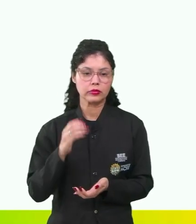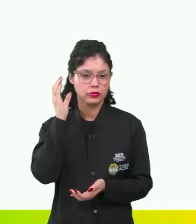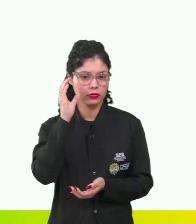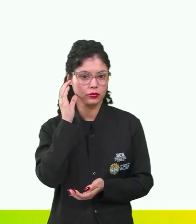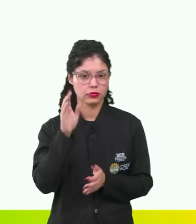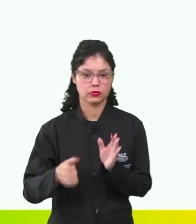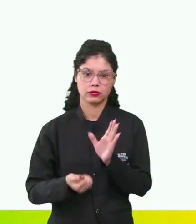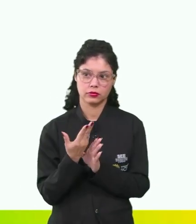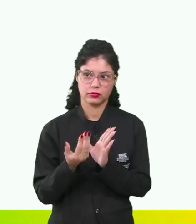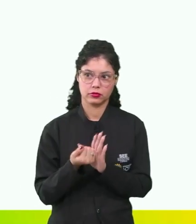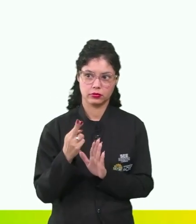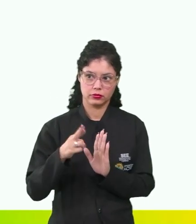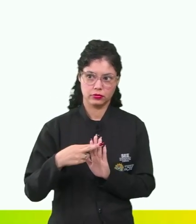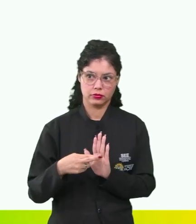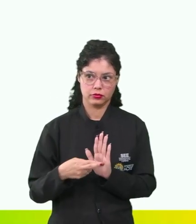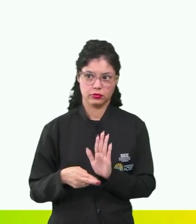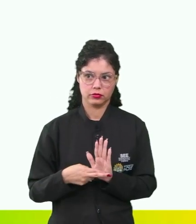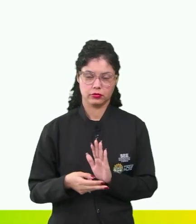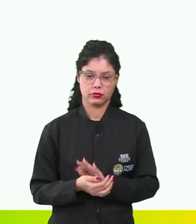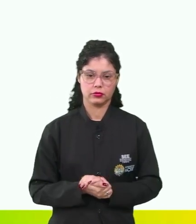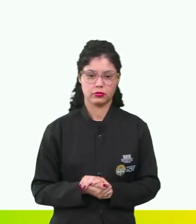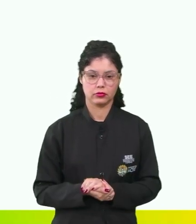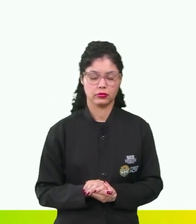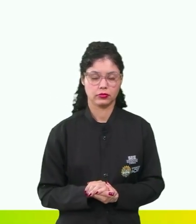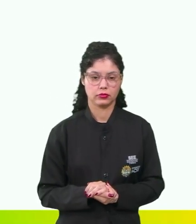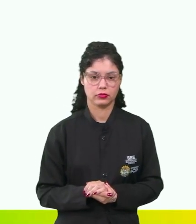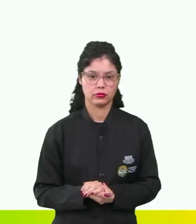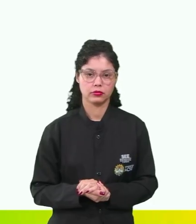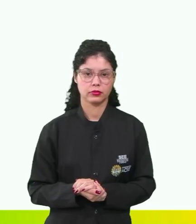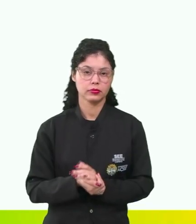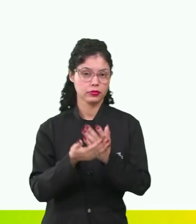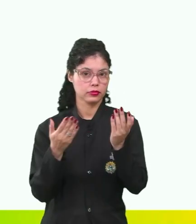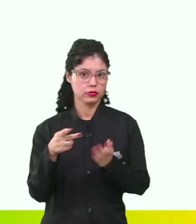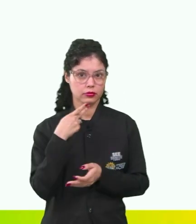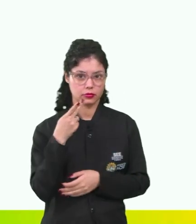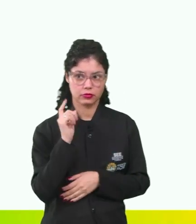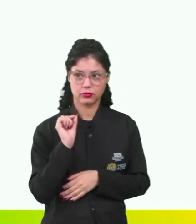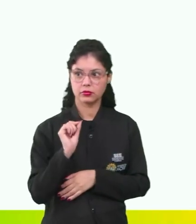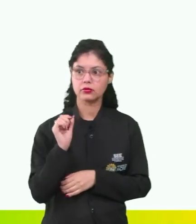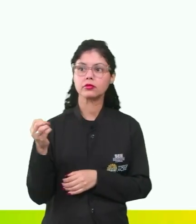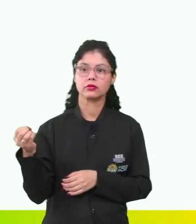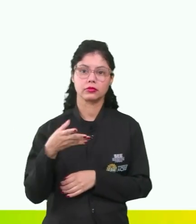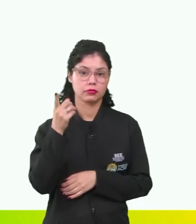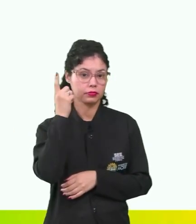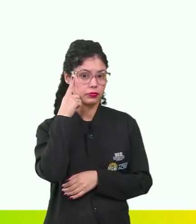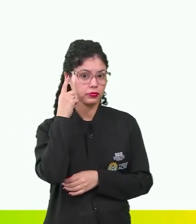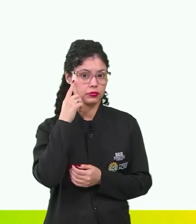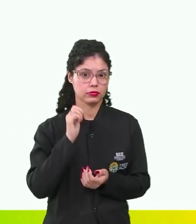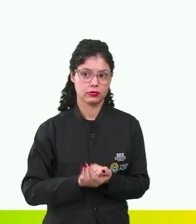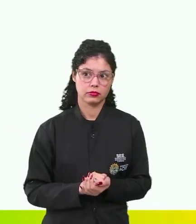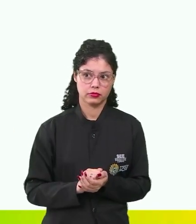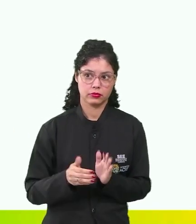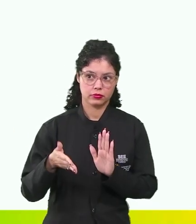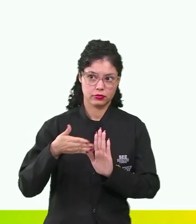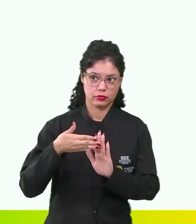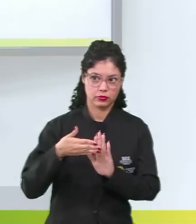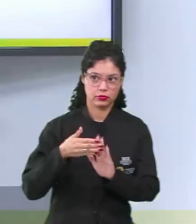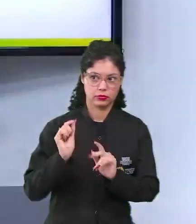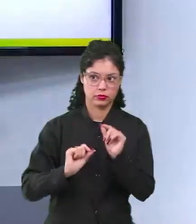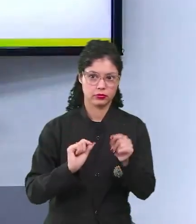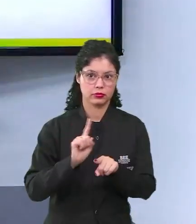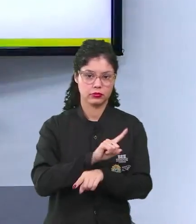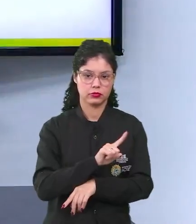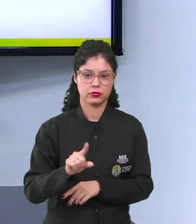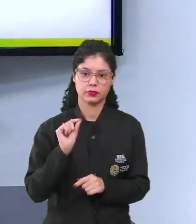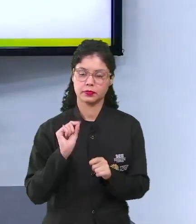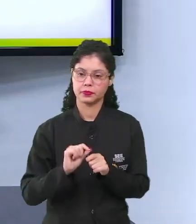consciências e criar padrões de consumo. Então ele vai dizer que essa nova mentalidade prometeu, mas